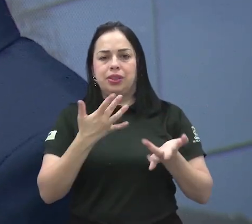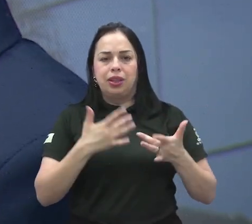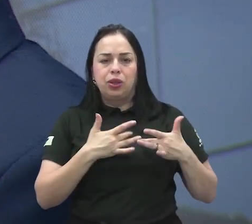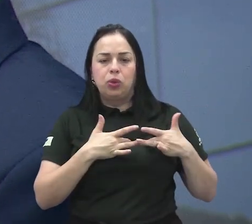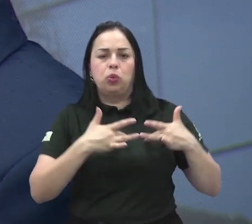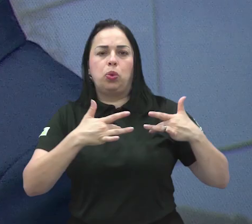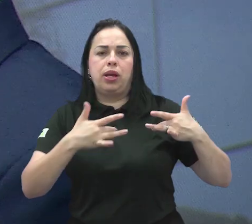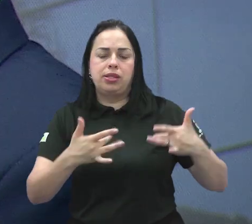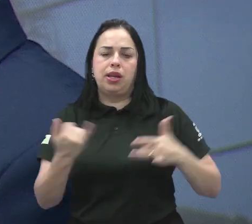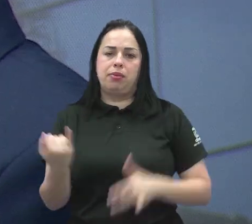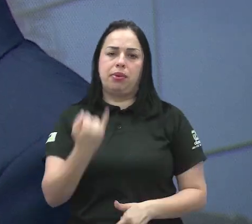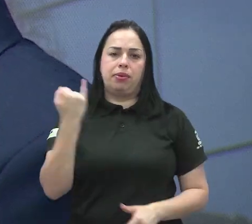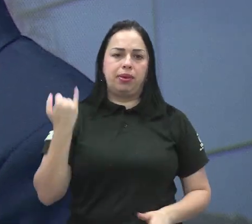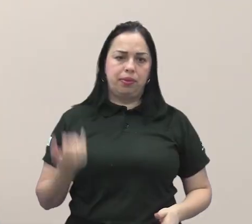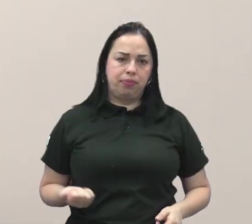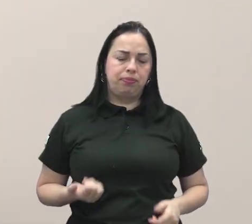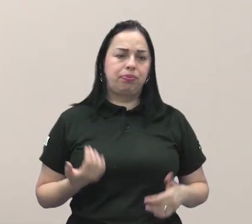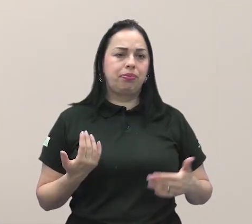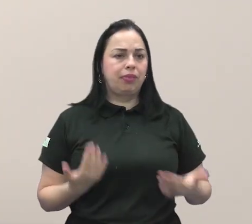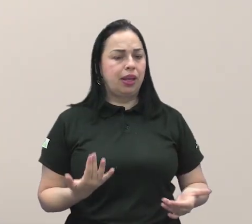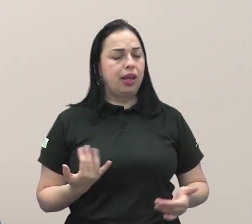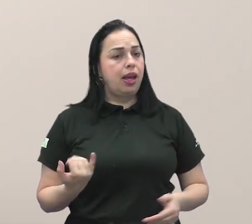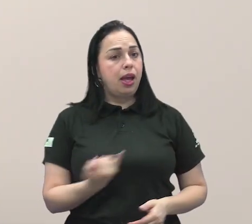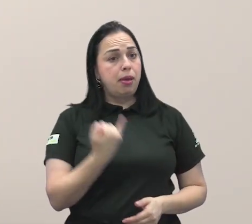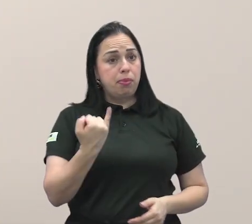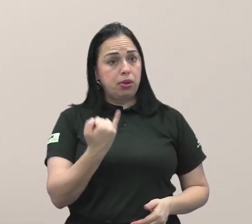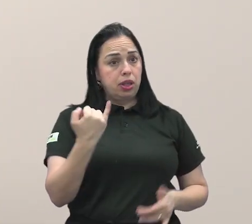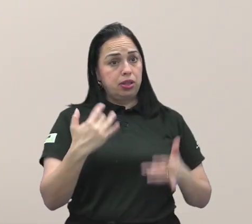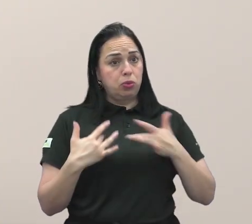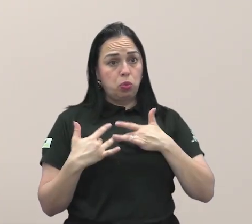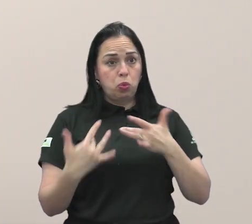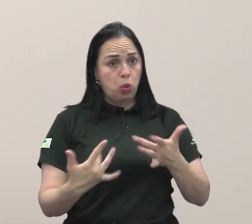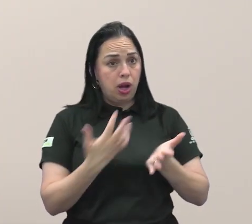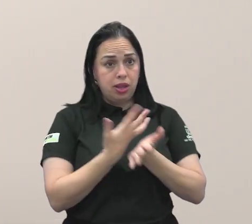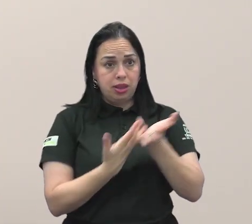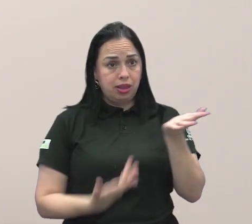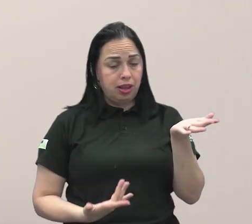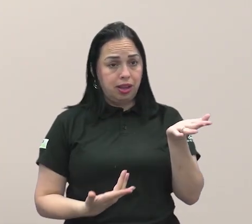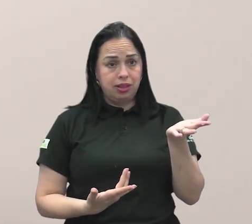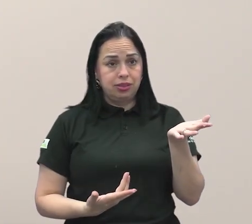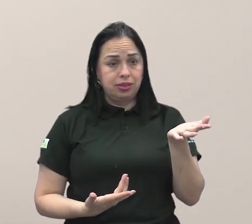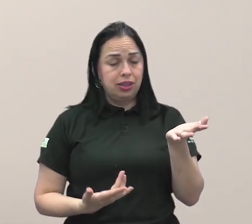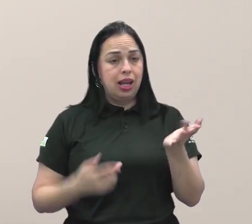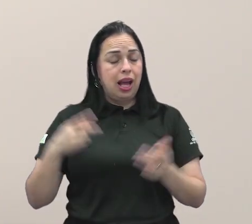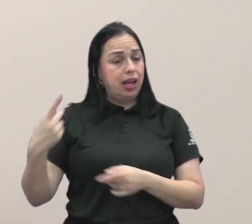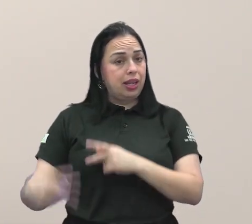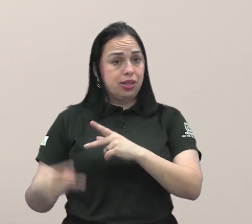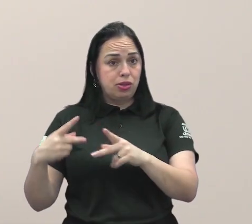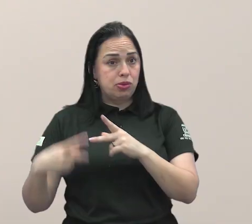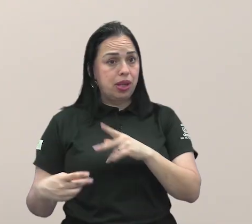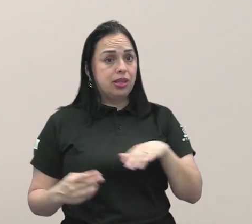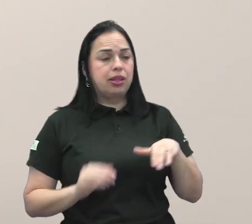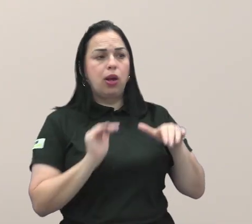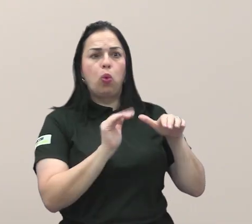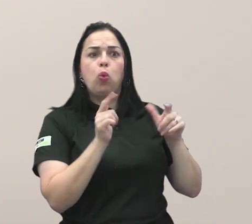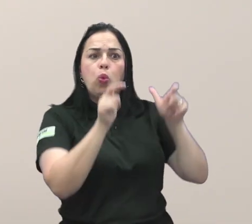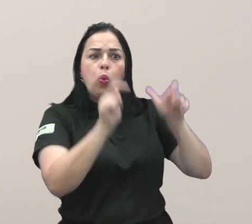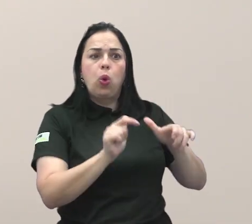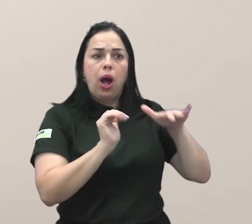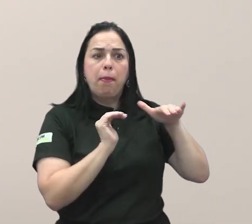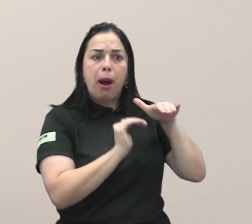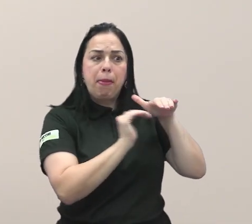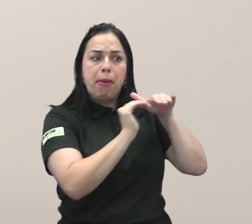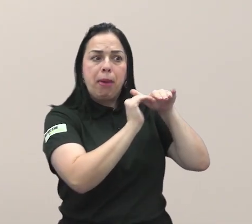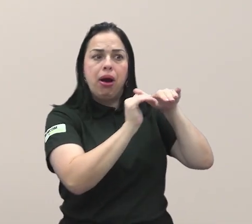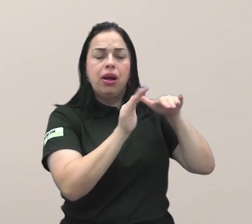cada vez mais importante. É muito importante esse serviço de doação de sangue e o banco de sangue que nós temos aqui em São José dos Campos.